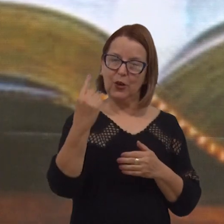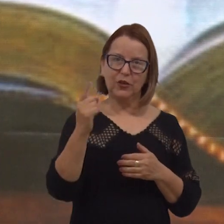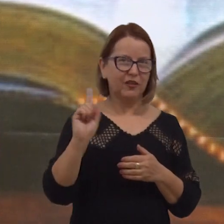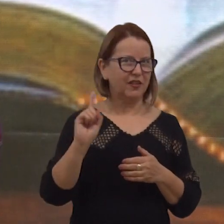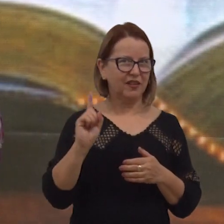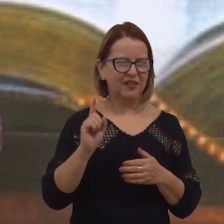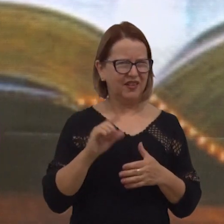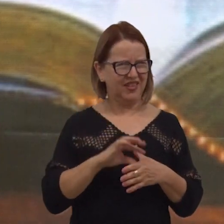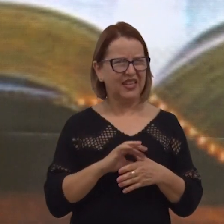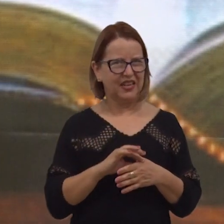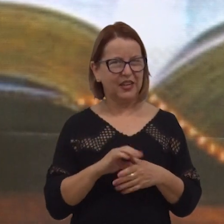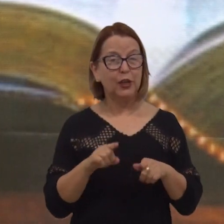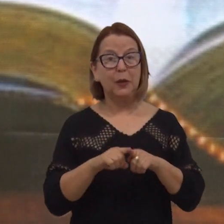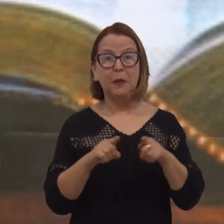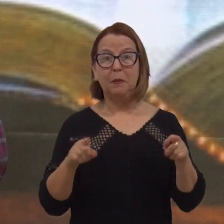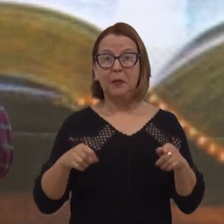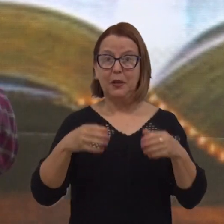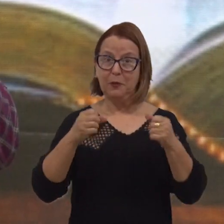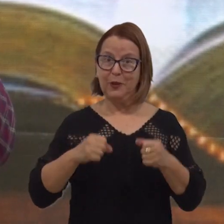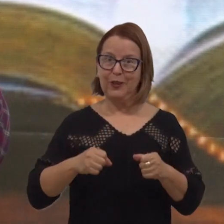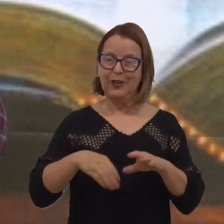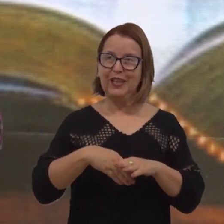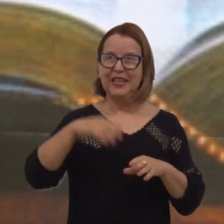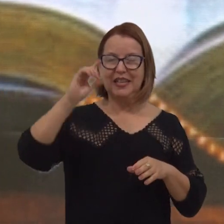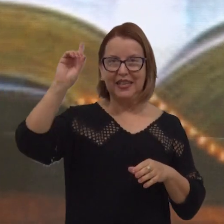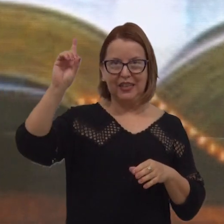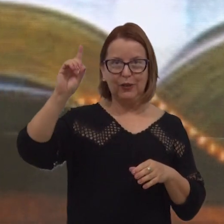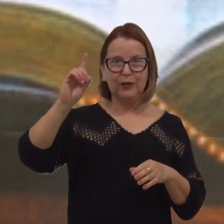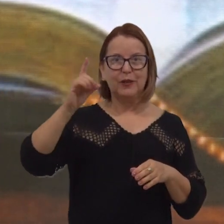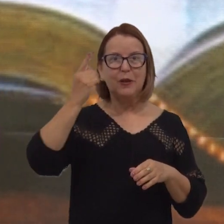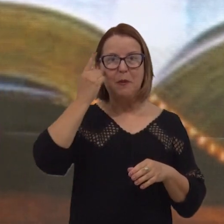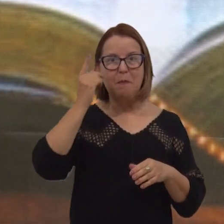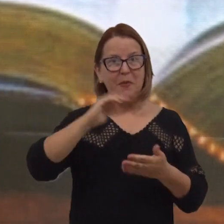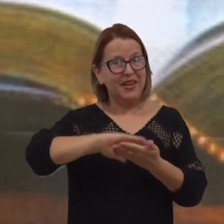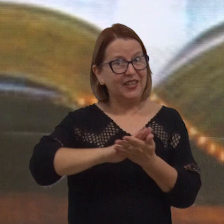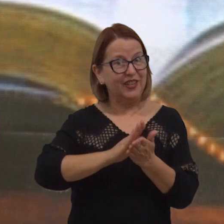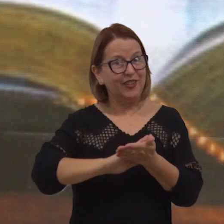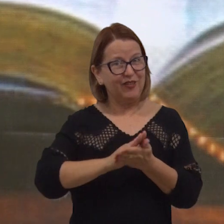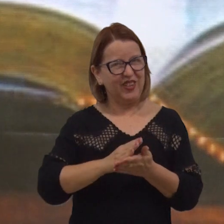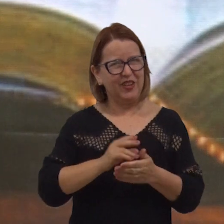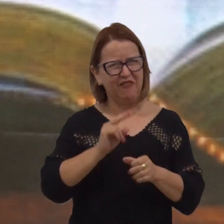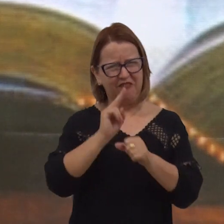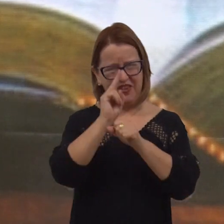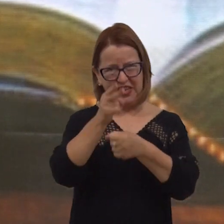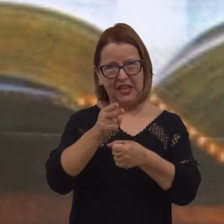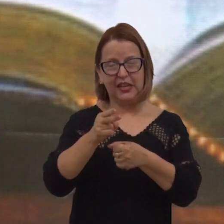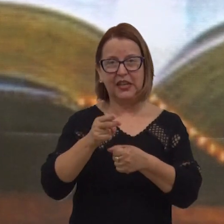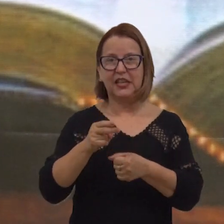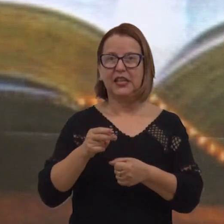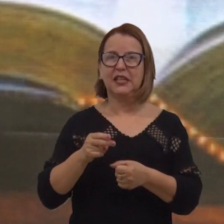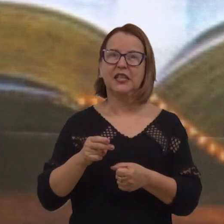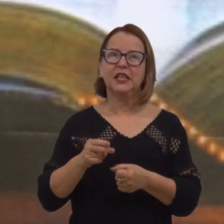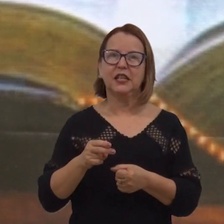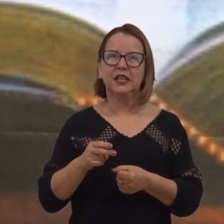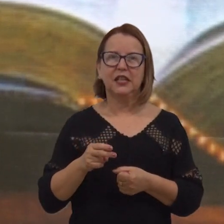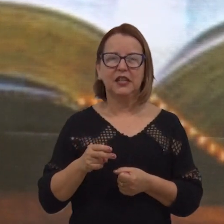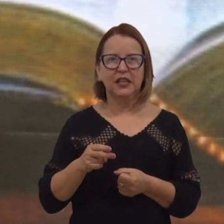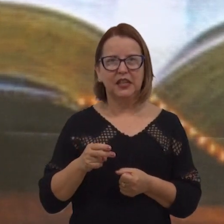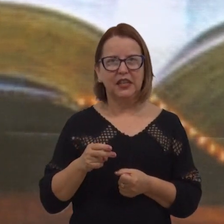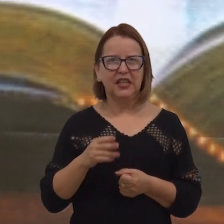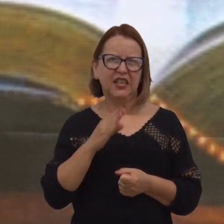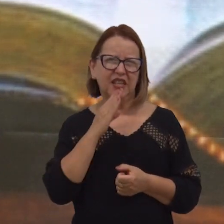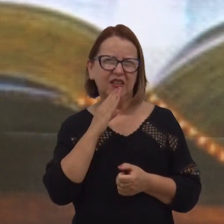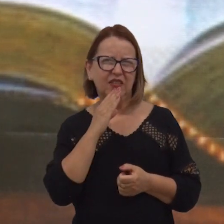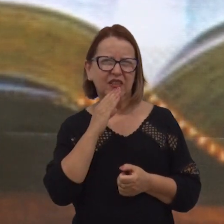poderosas em Deus para destruir fortalezas, anulando sofismas e toda altivez que se levante contra o conhecimento